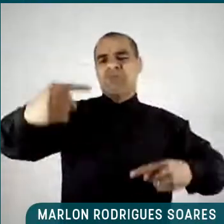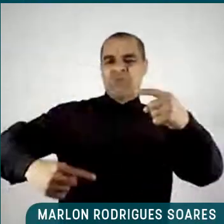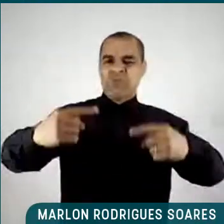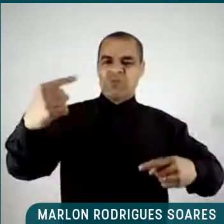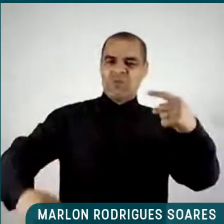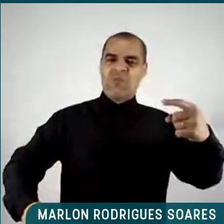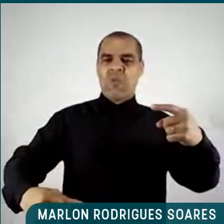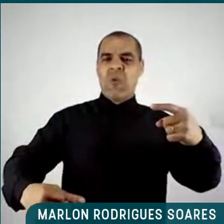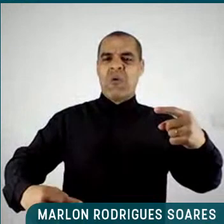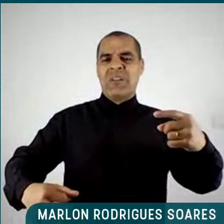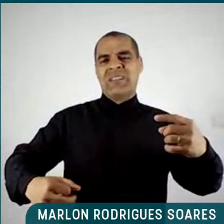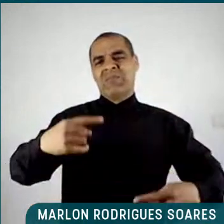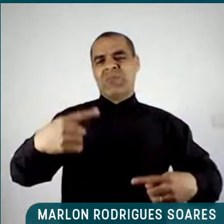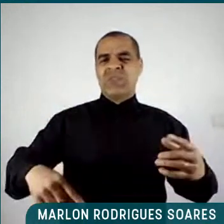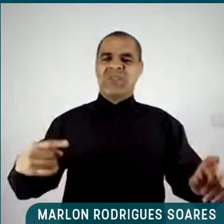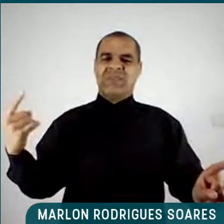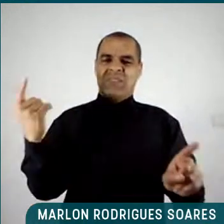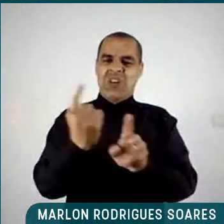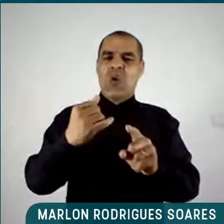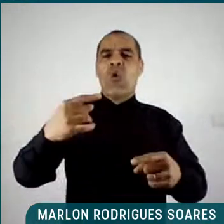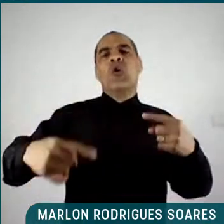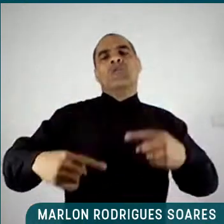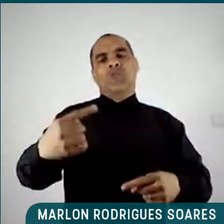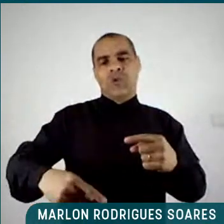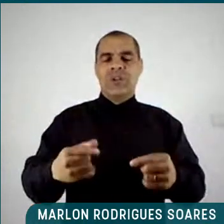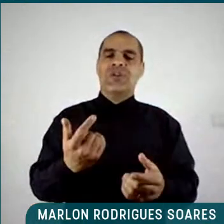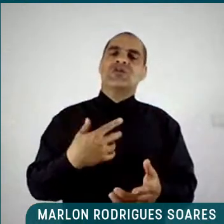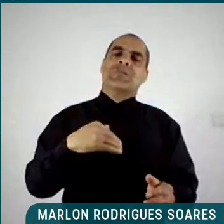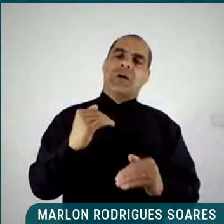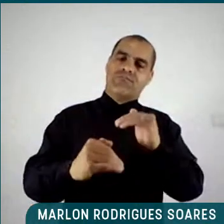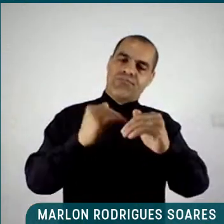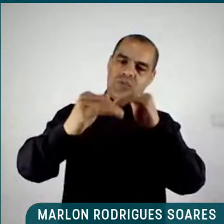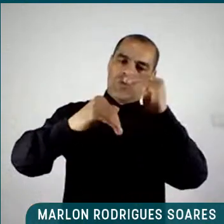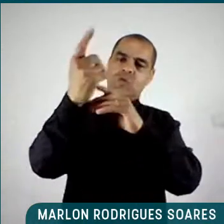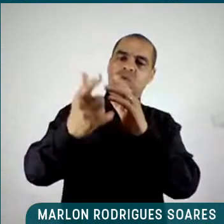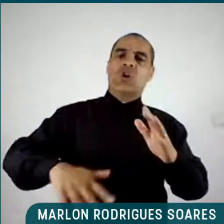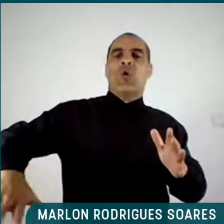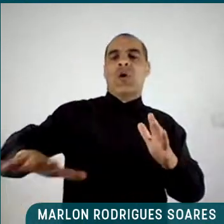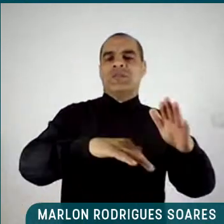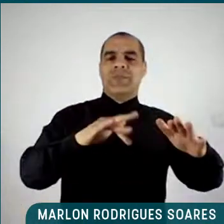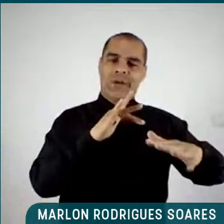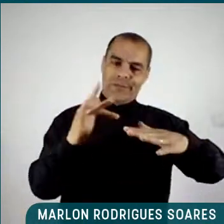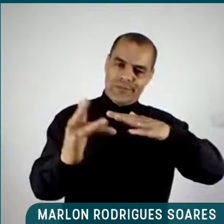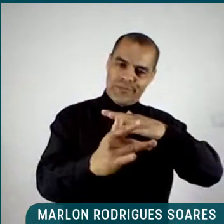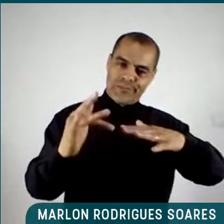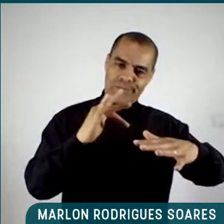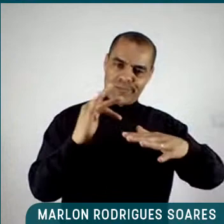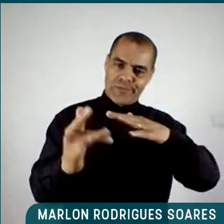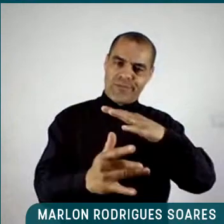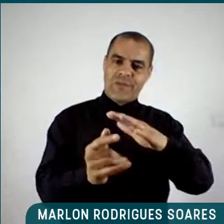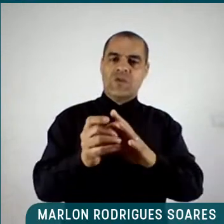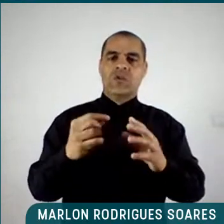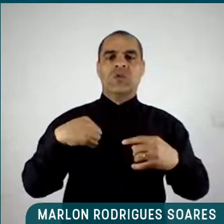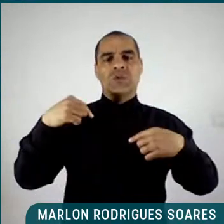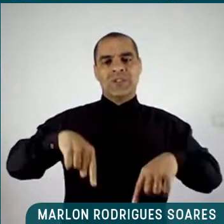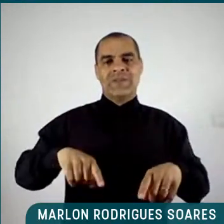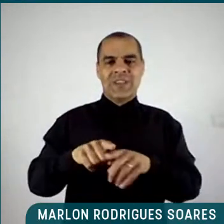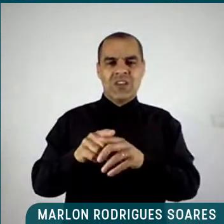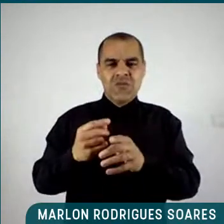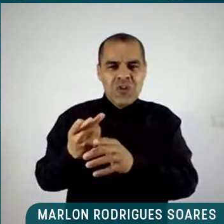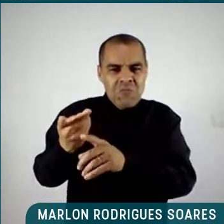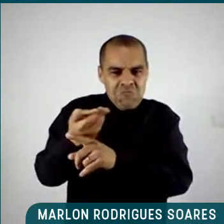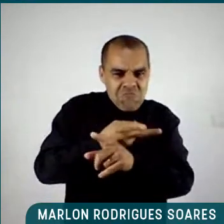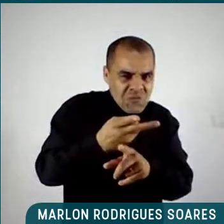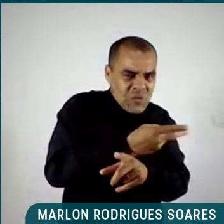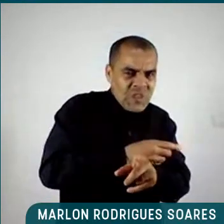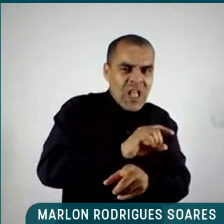together. encontro We have político, to understand é um espaço what de is going to be our conversa. political Então, enquanto eu falo space aqui, to make está todo mundo politics, and this is the junto, para virtual